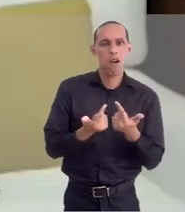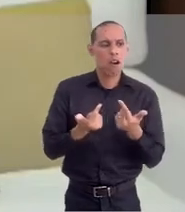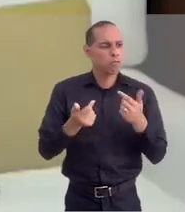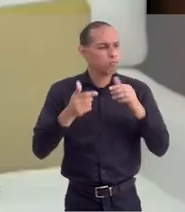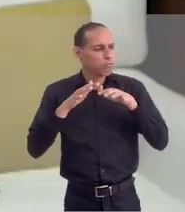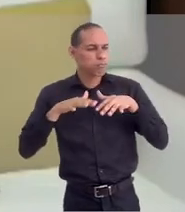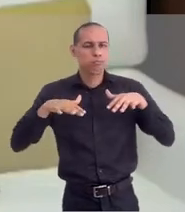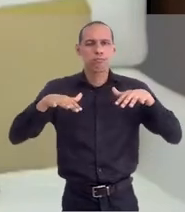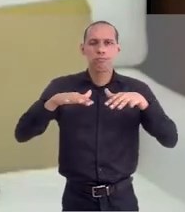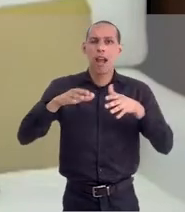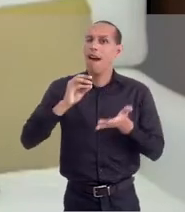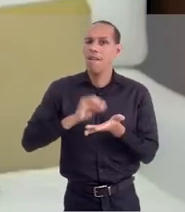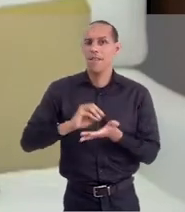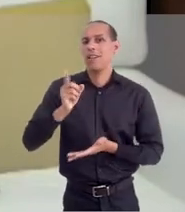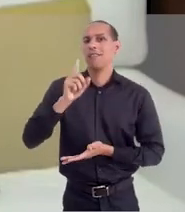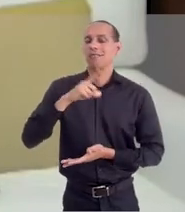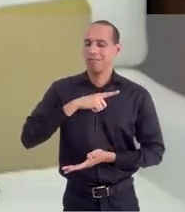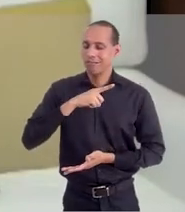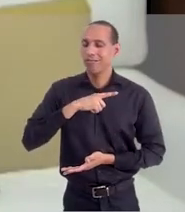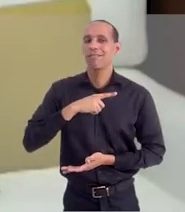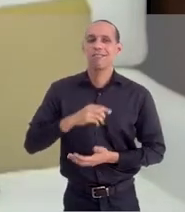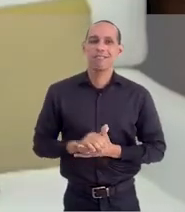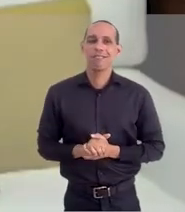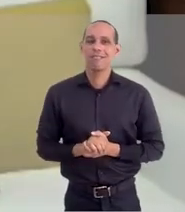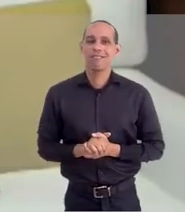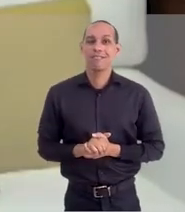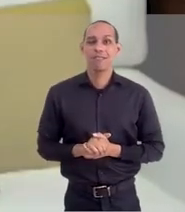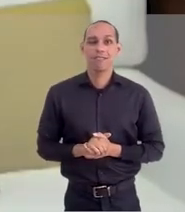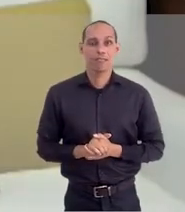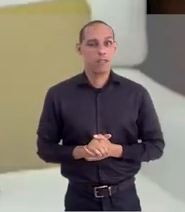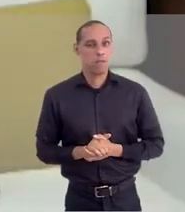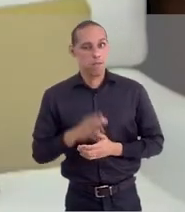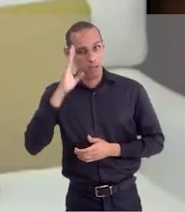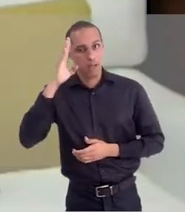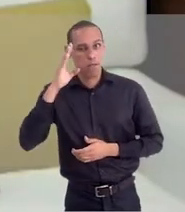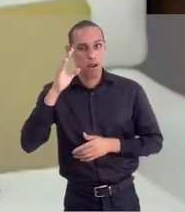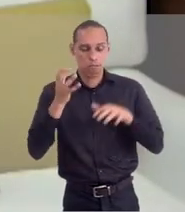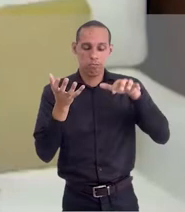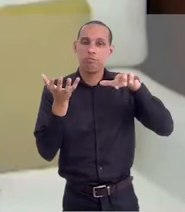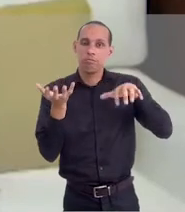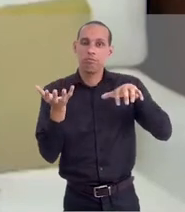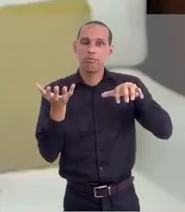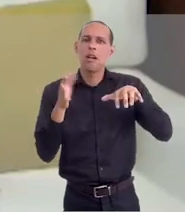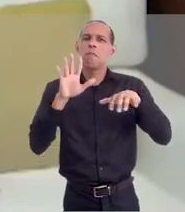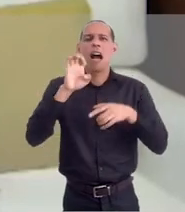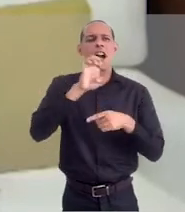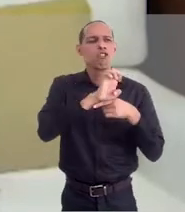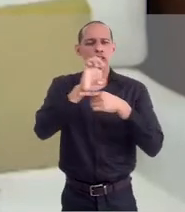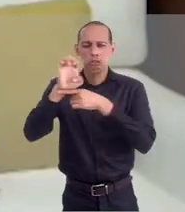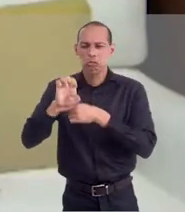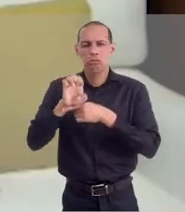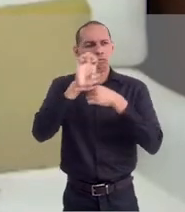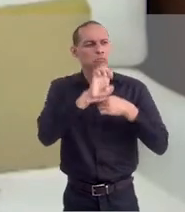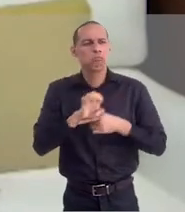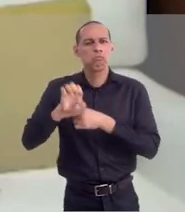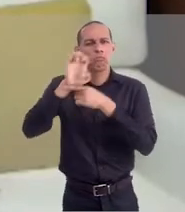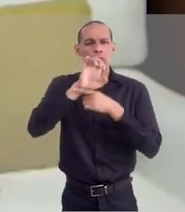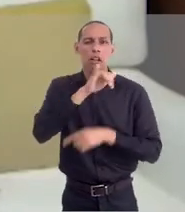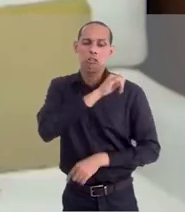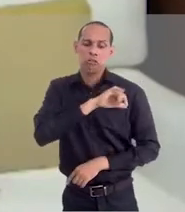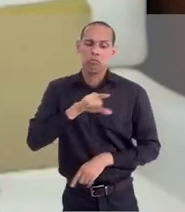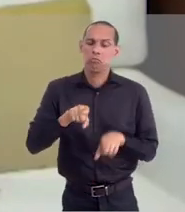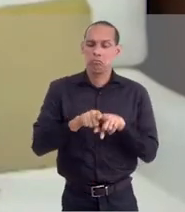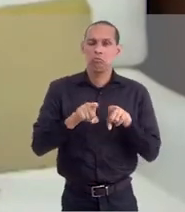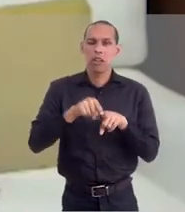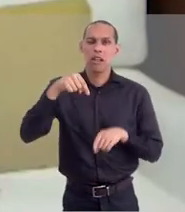falta. Isso no âmbito do Congresso Nacional. E eu acredito que nos estados também, né? Aqui no